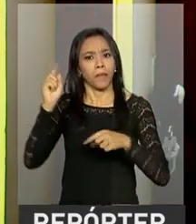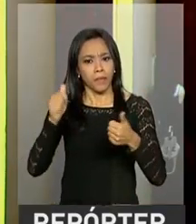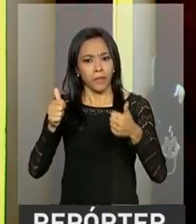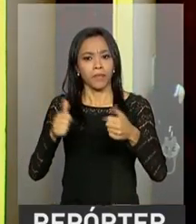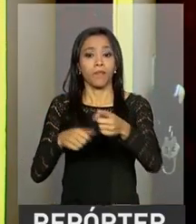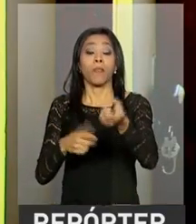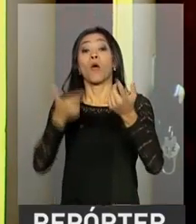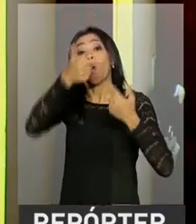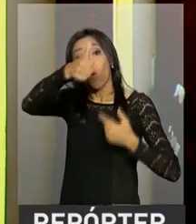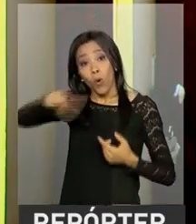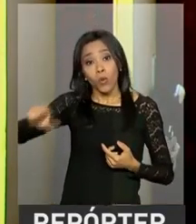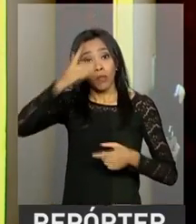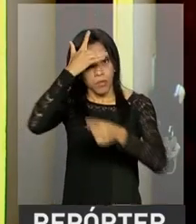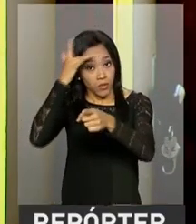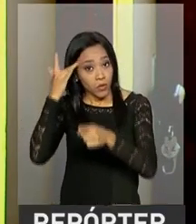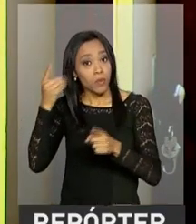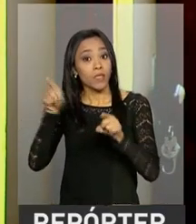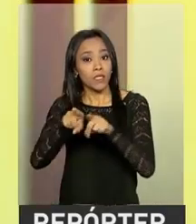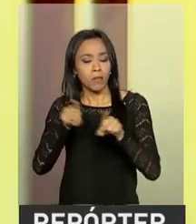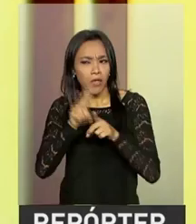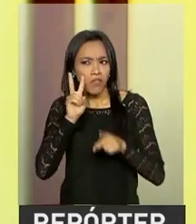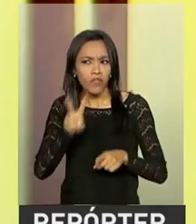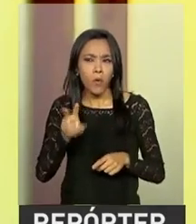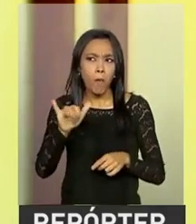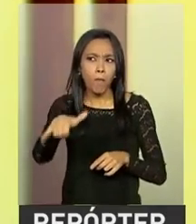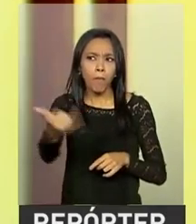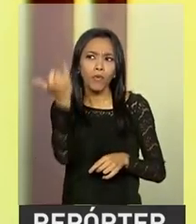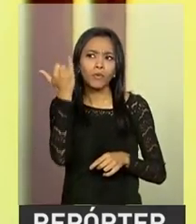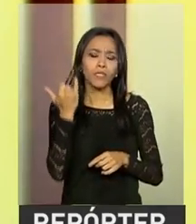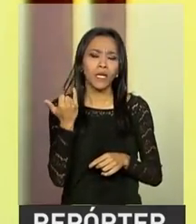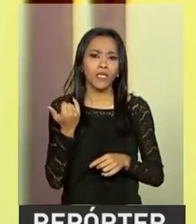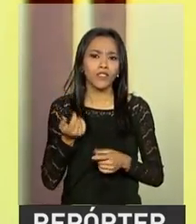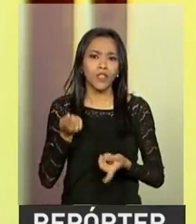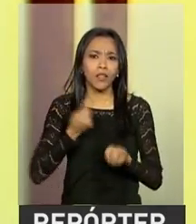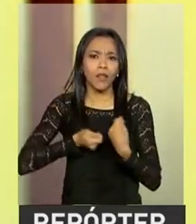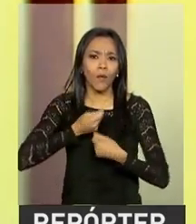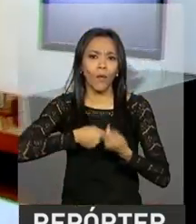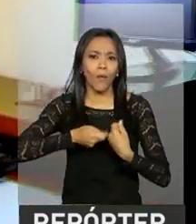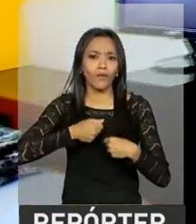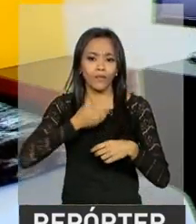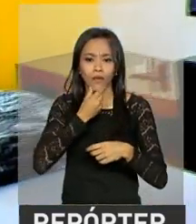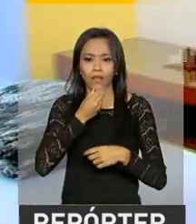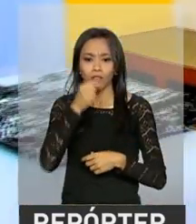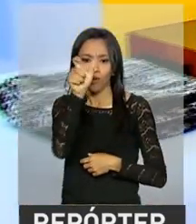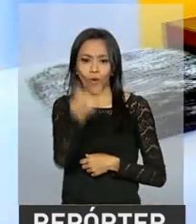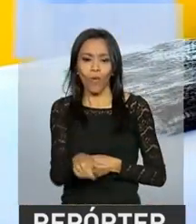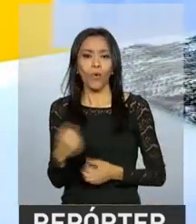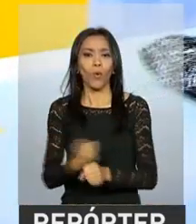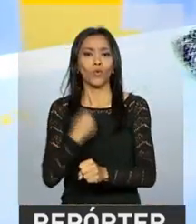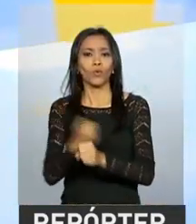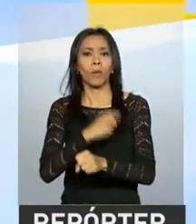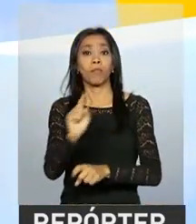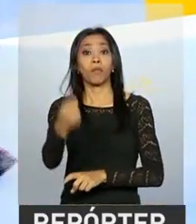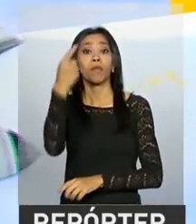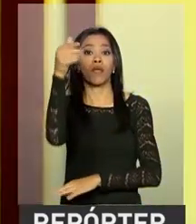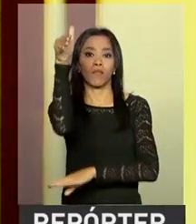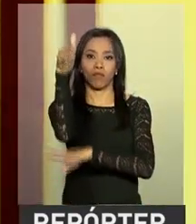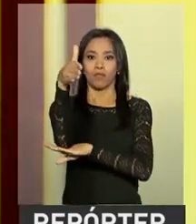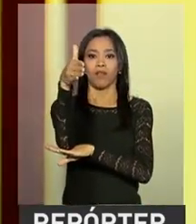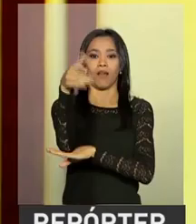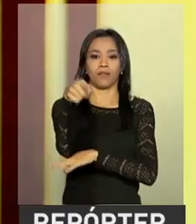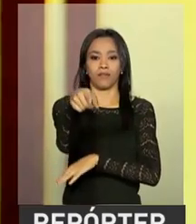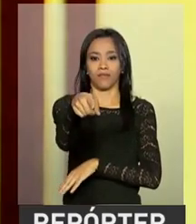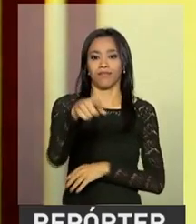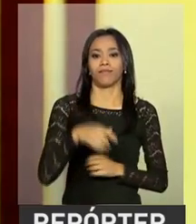quem também viu na chegada da energia eólica uma oportunidade de desenvolvimento foi Alexandre que construiu a primeira Pousada da cidade